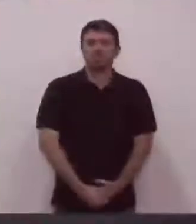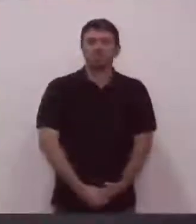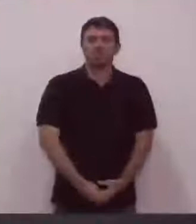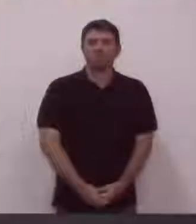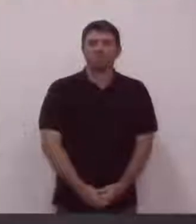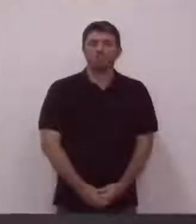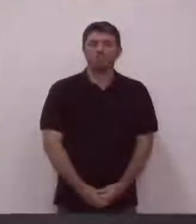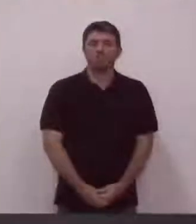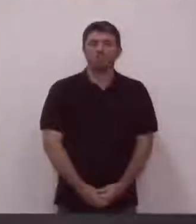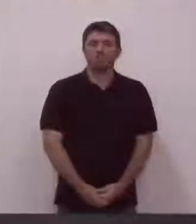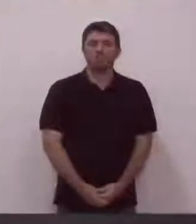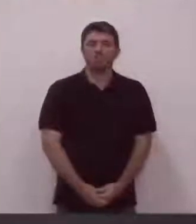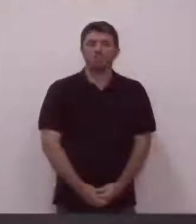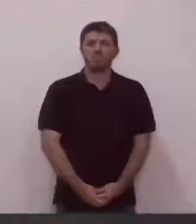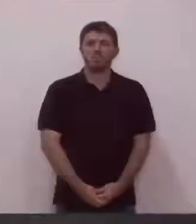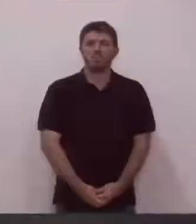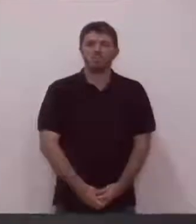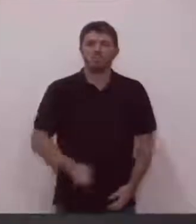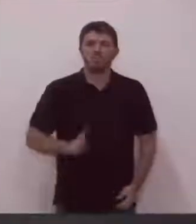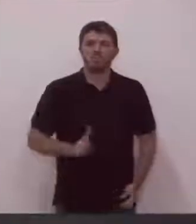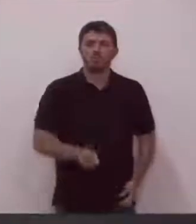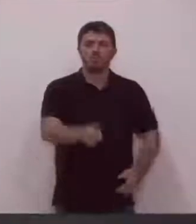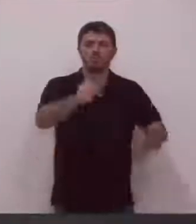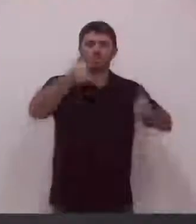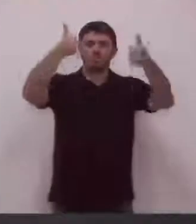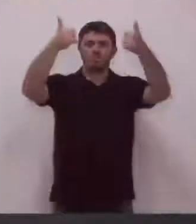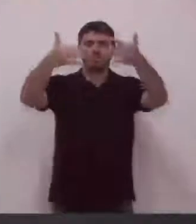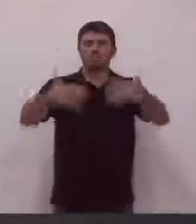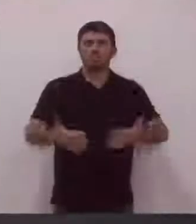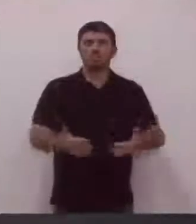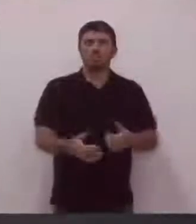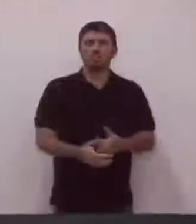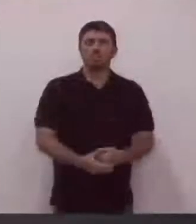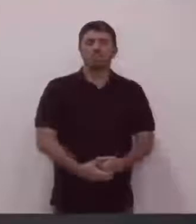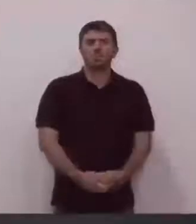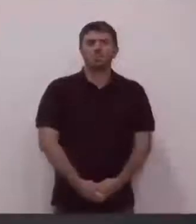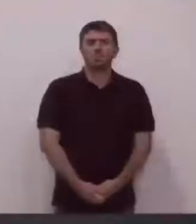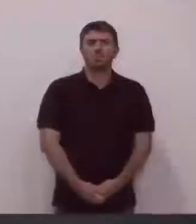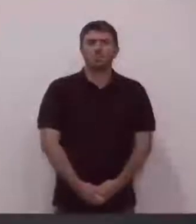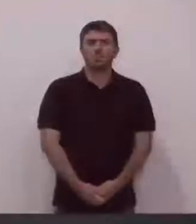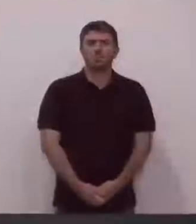Continua a justificativa. Peço a palavra. É a palavra, vereador.